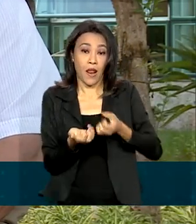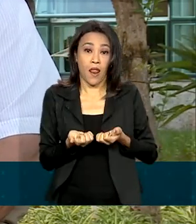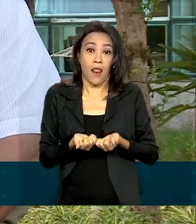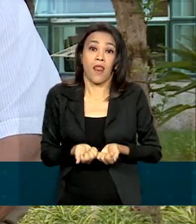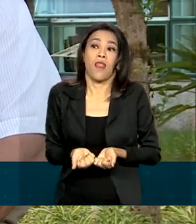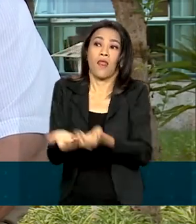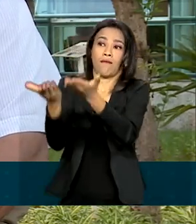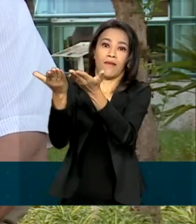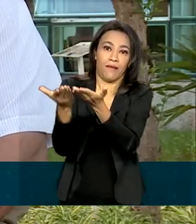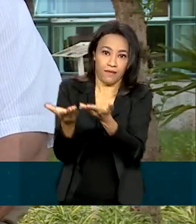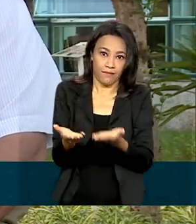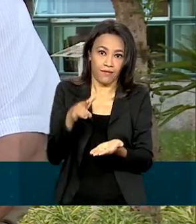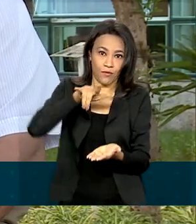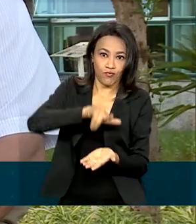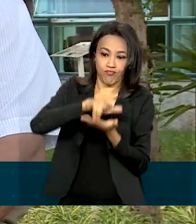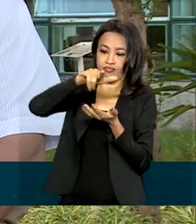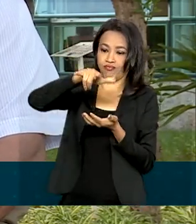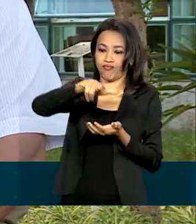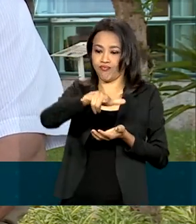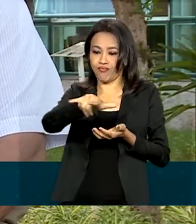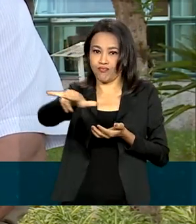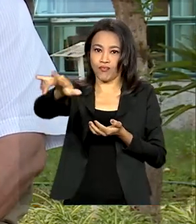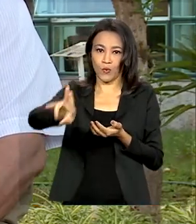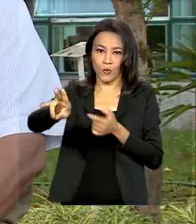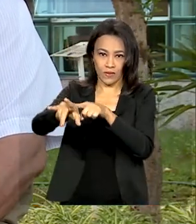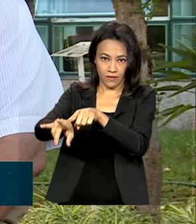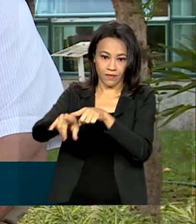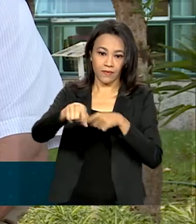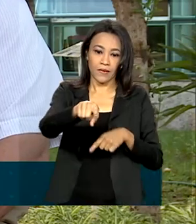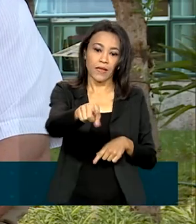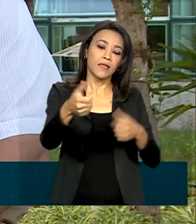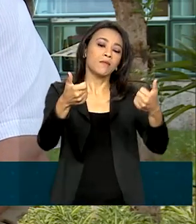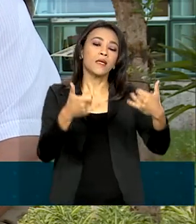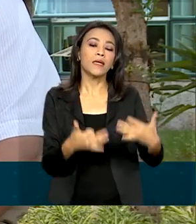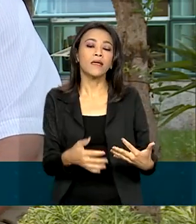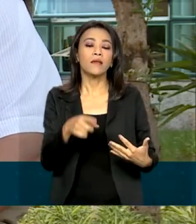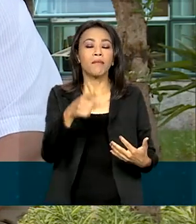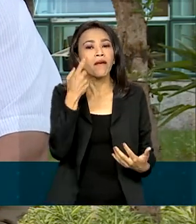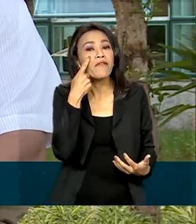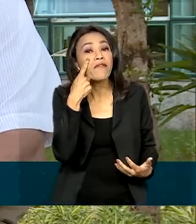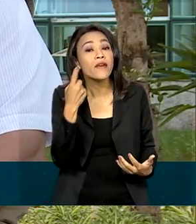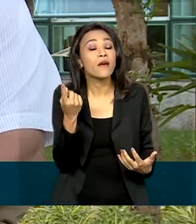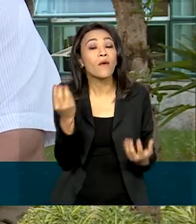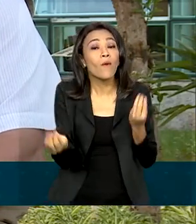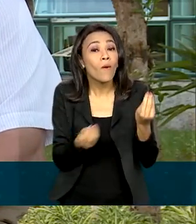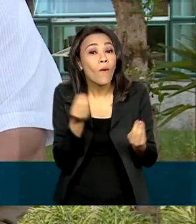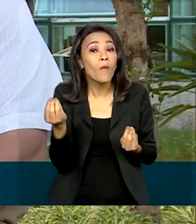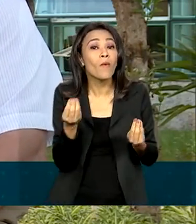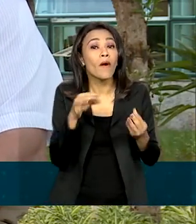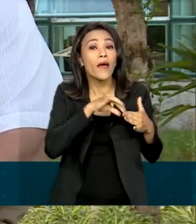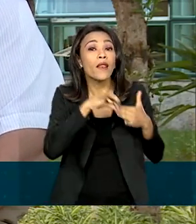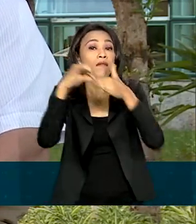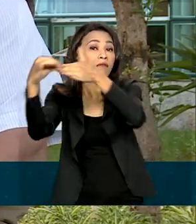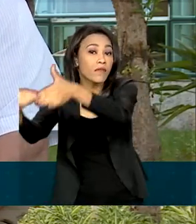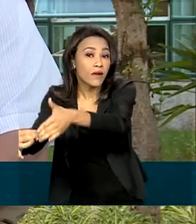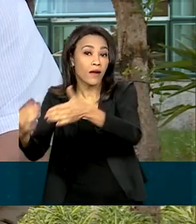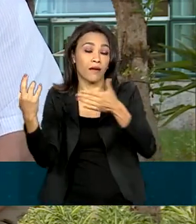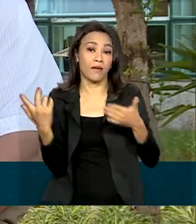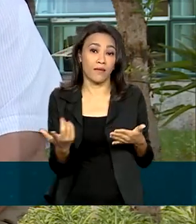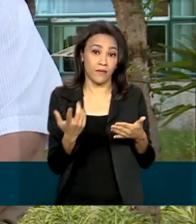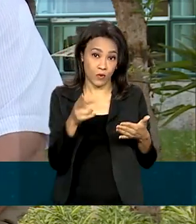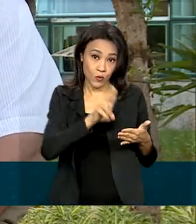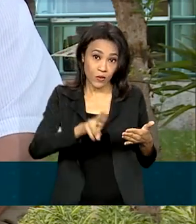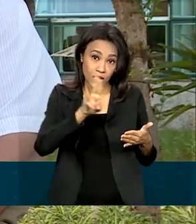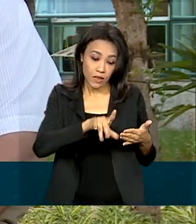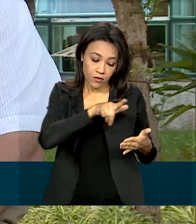a gente verificar a capacidade de transporte via drone das